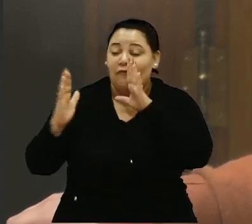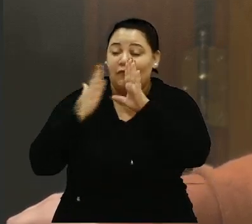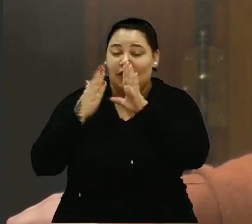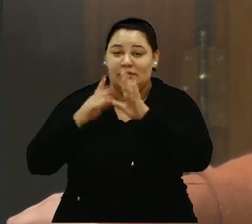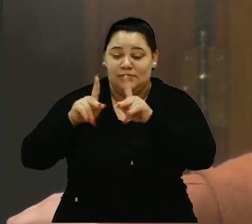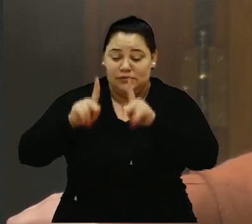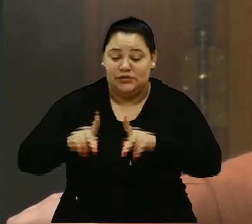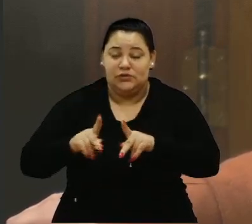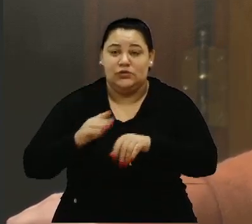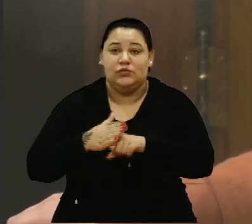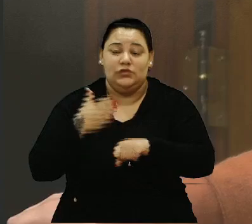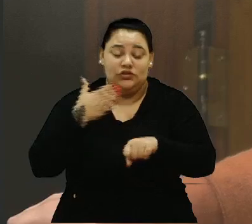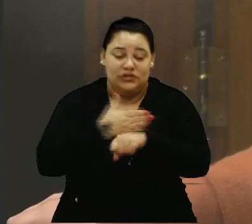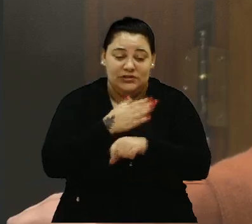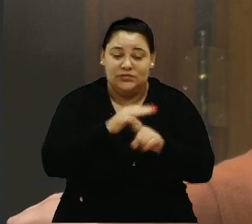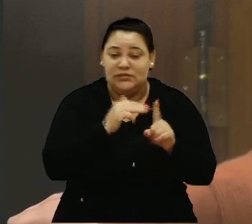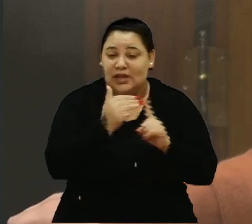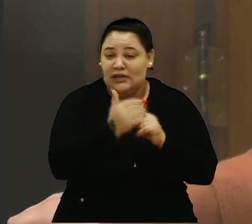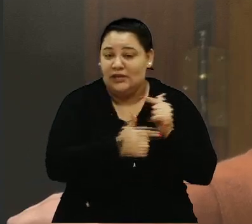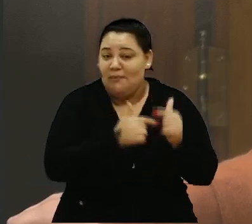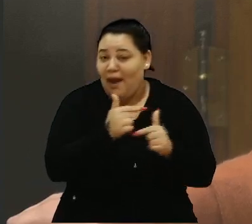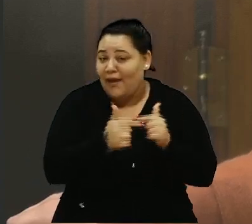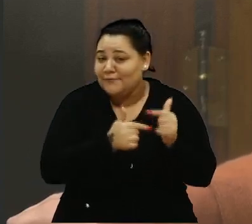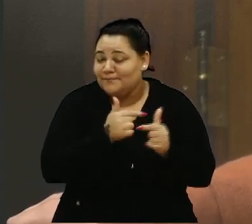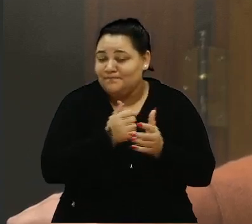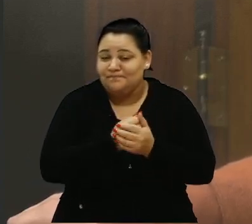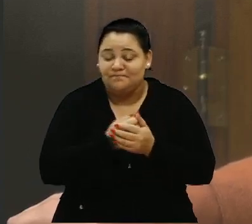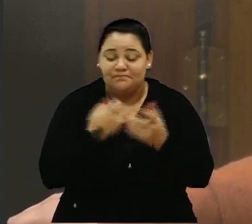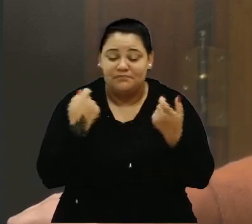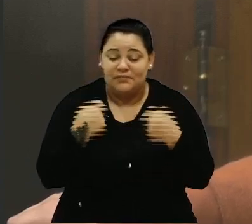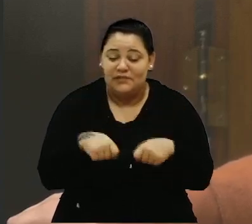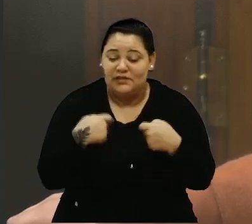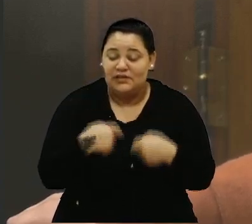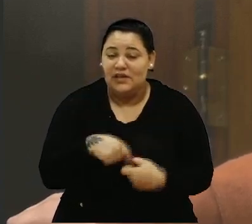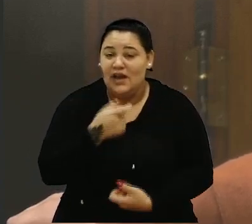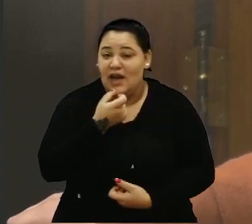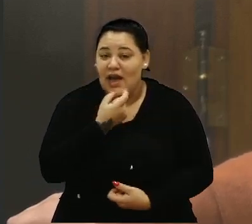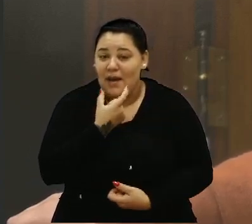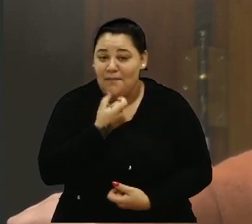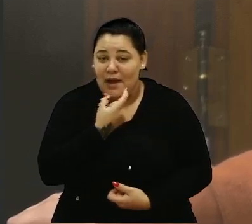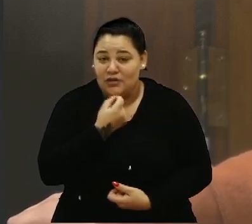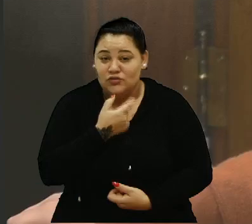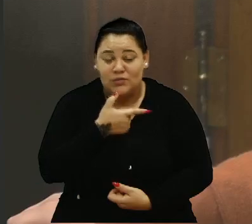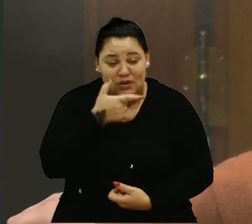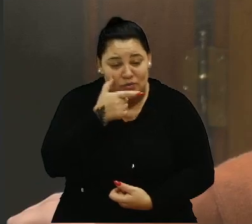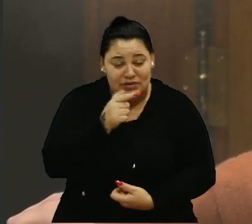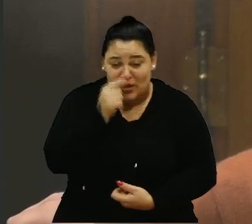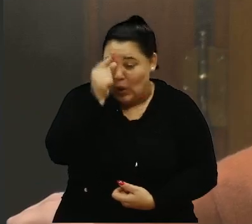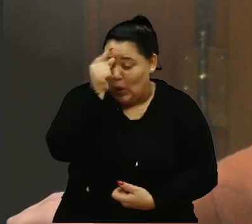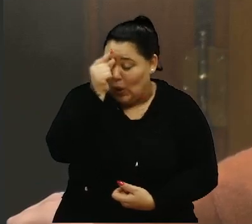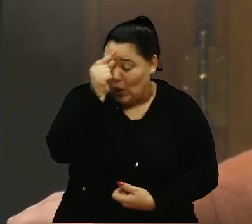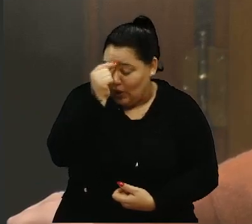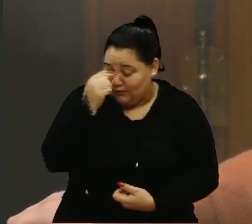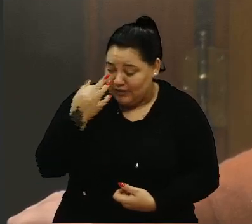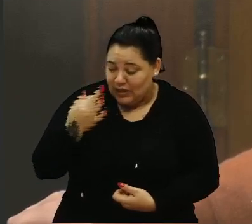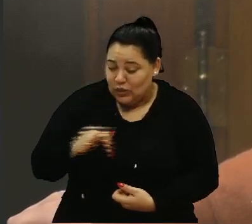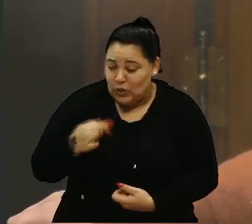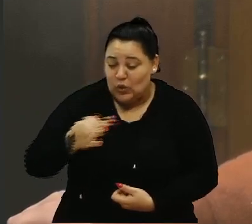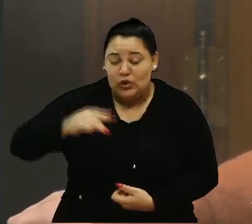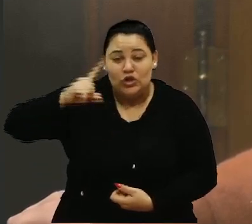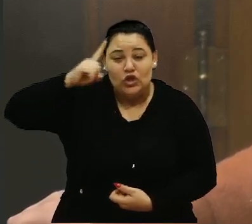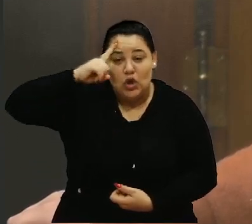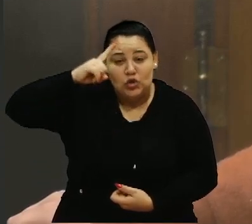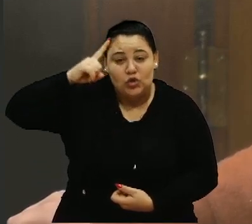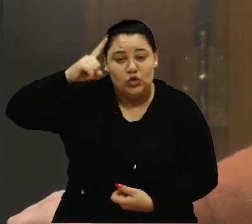ingresso no mercado de trabalho, a necessidade de remédios para conseguirem suavizar suas dores crônicas,